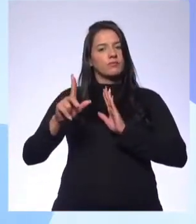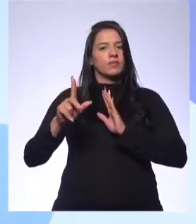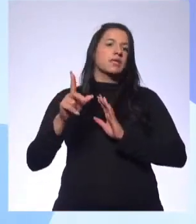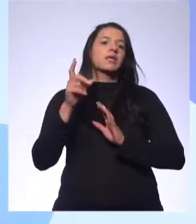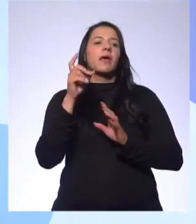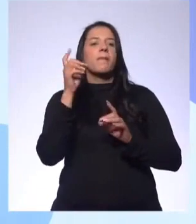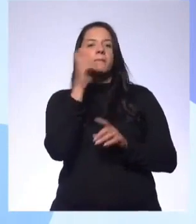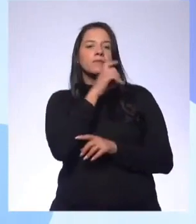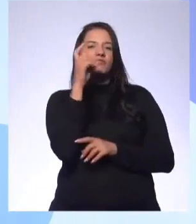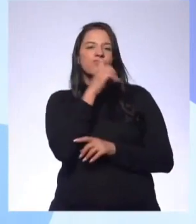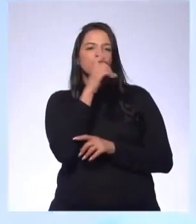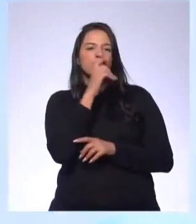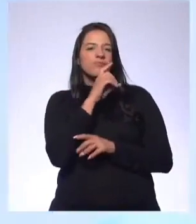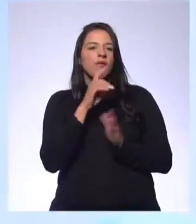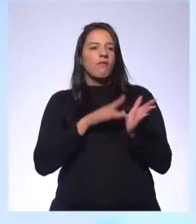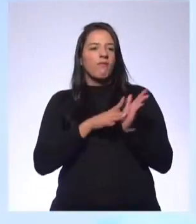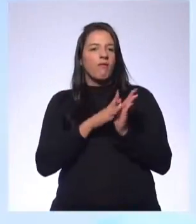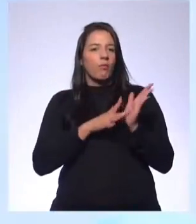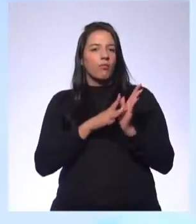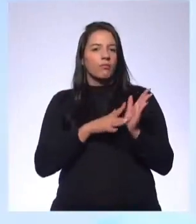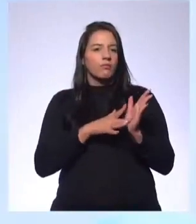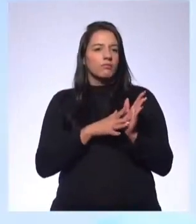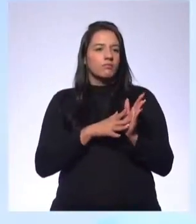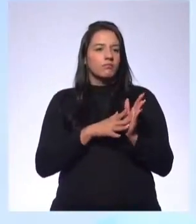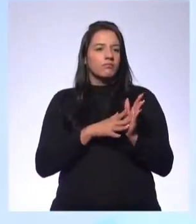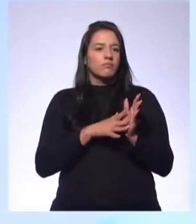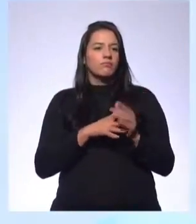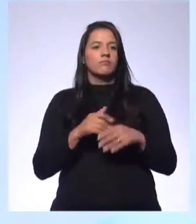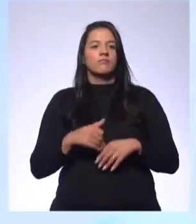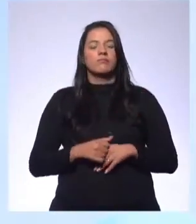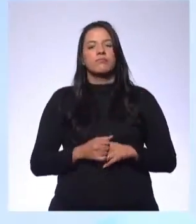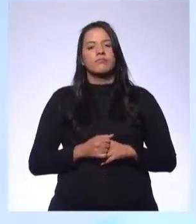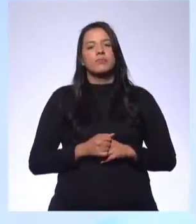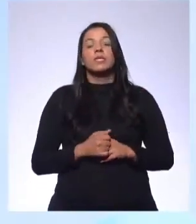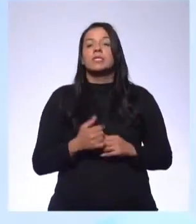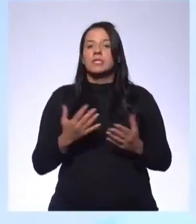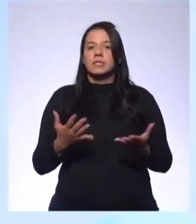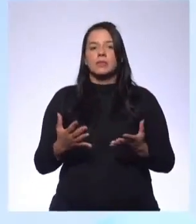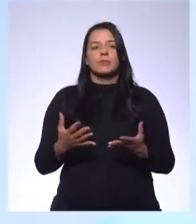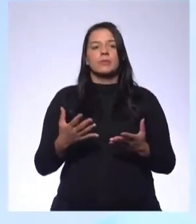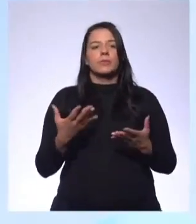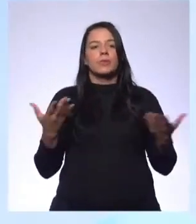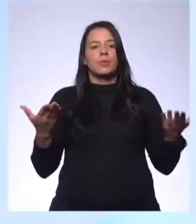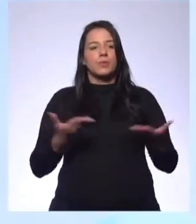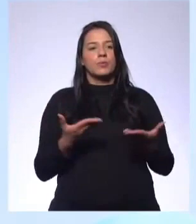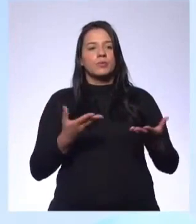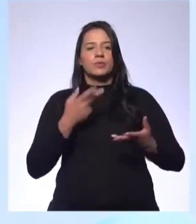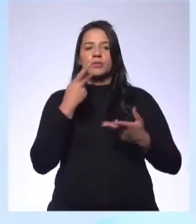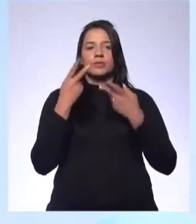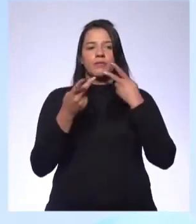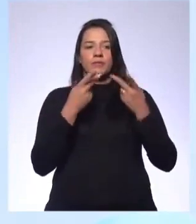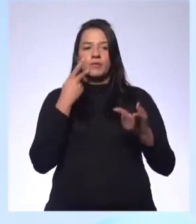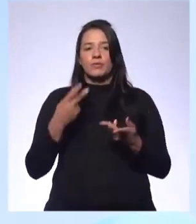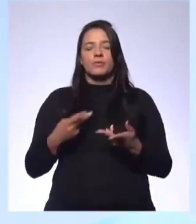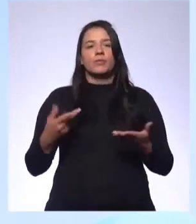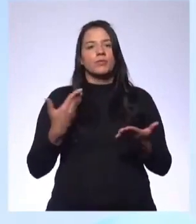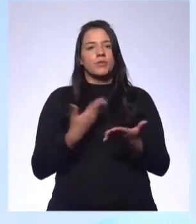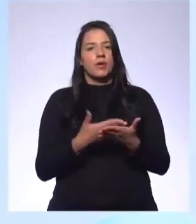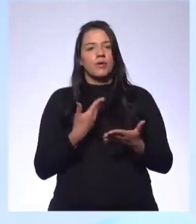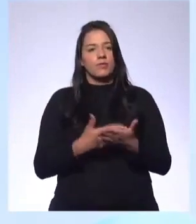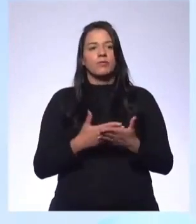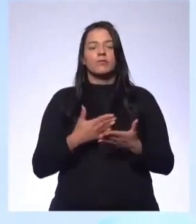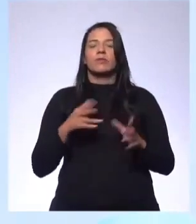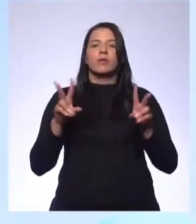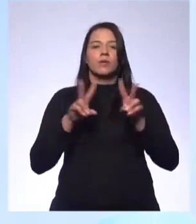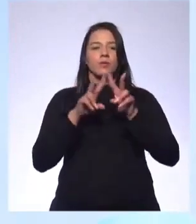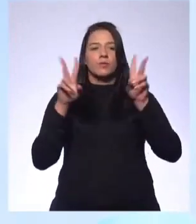conta. Os dois, aí, de qualquer forma, o que a gente vem falando desde o início da aula, que é o nome da